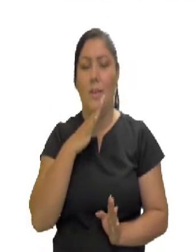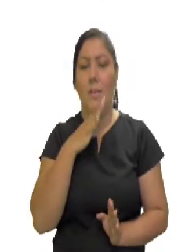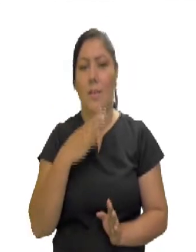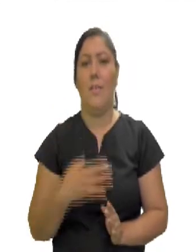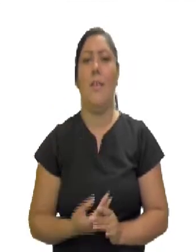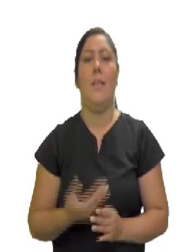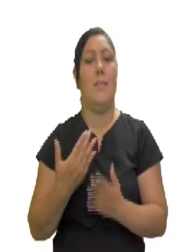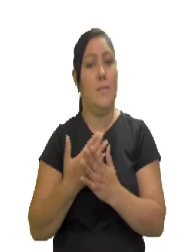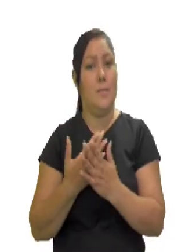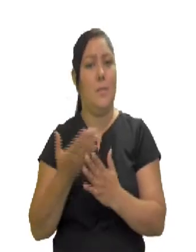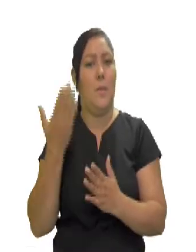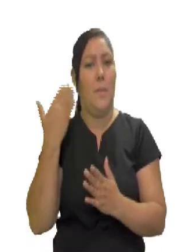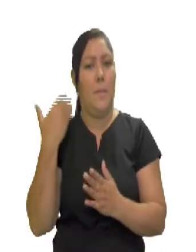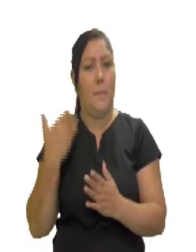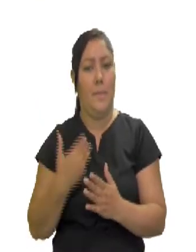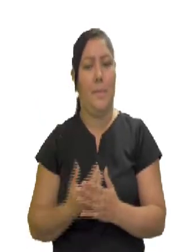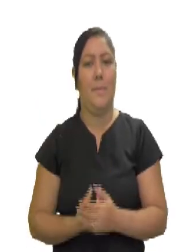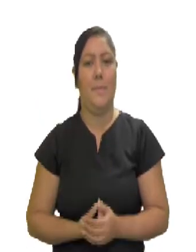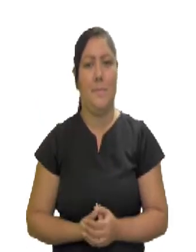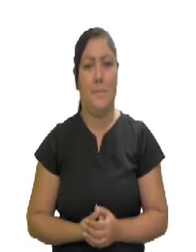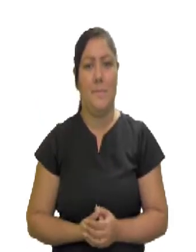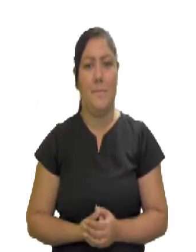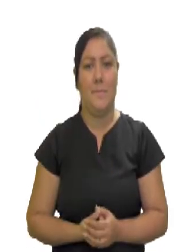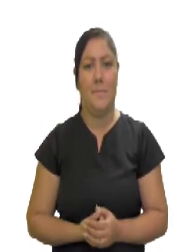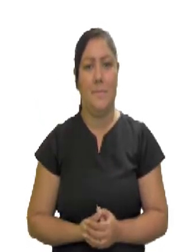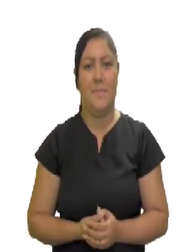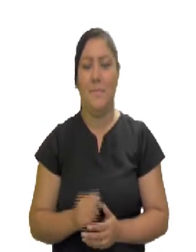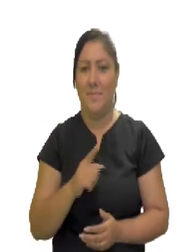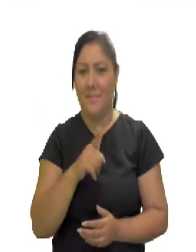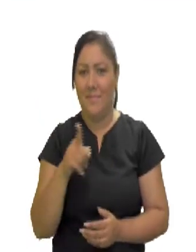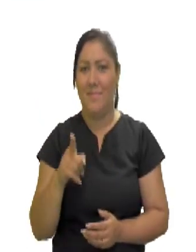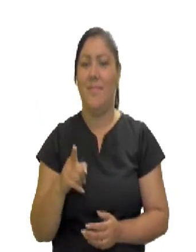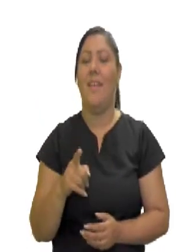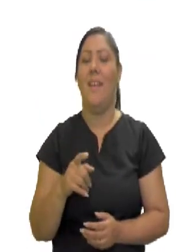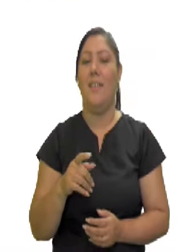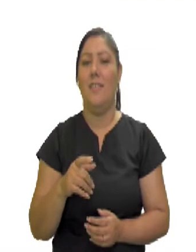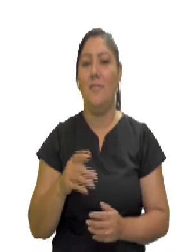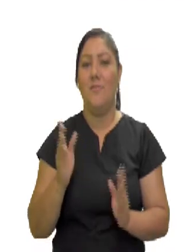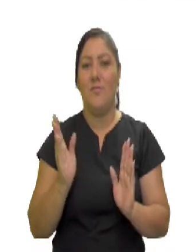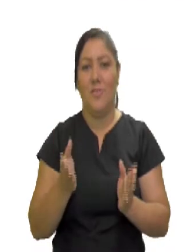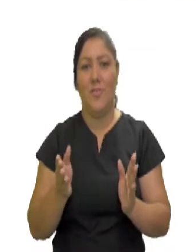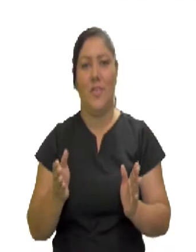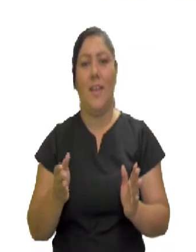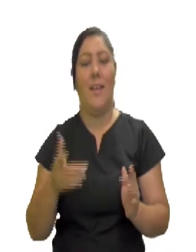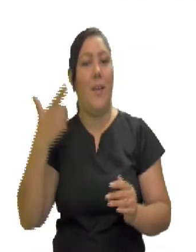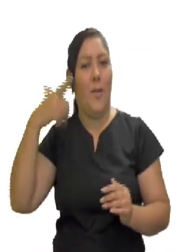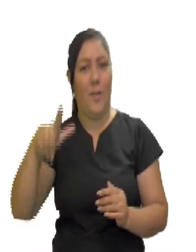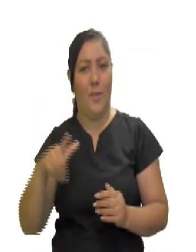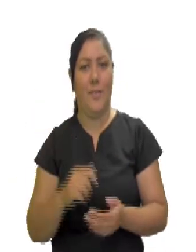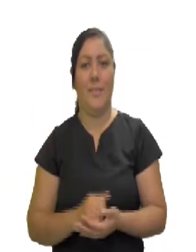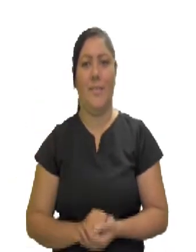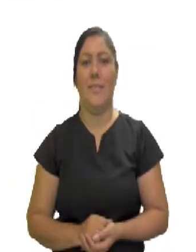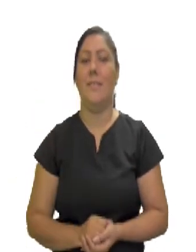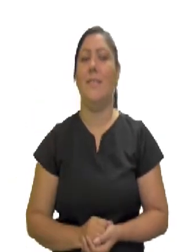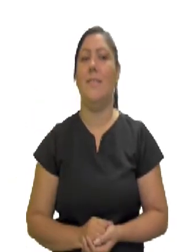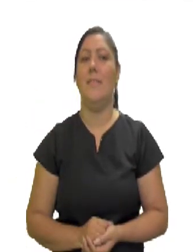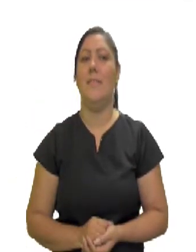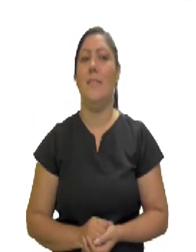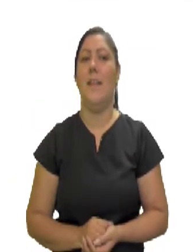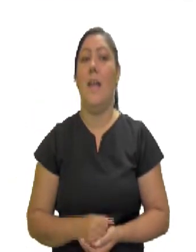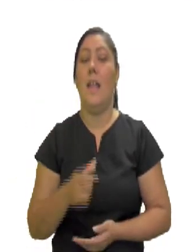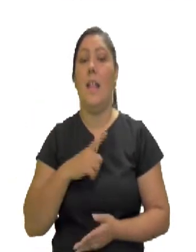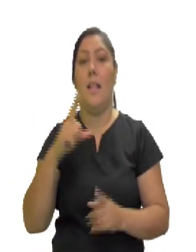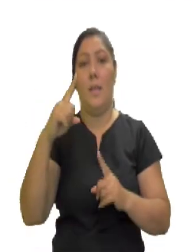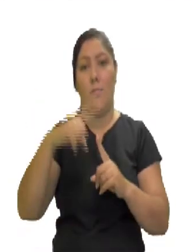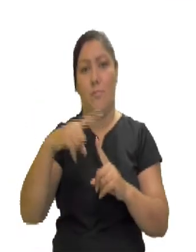vários anos e eu tenho certeza que você já está aí dominando essa matéria. E temos também os tipos de frases. A